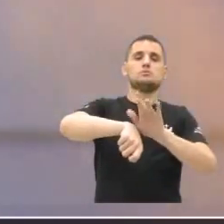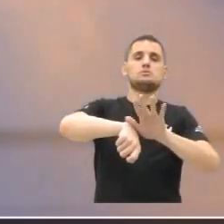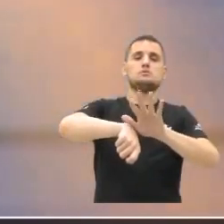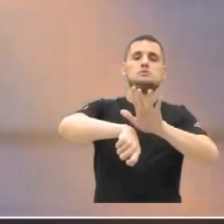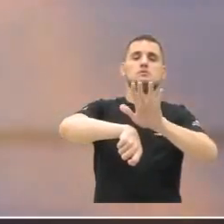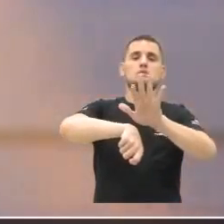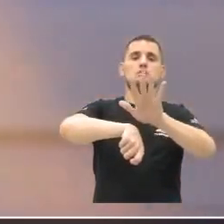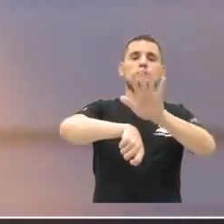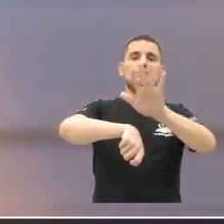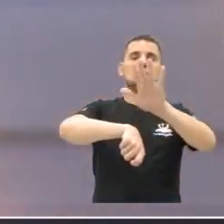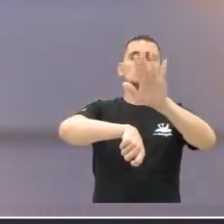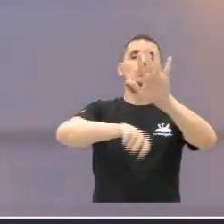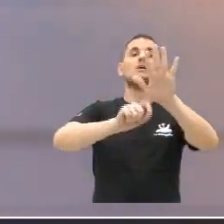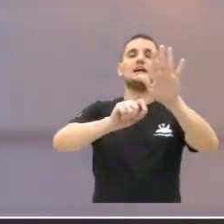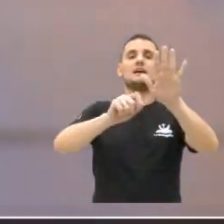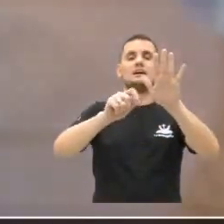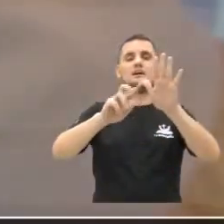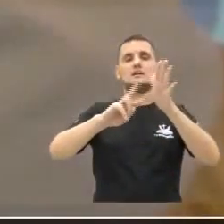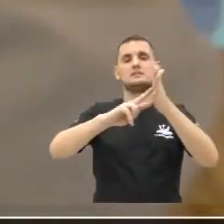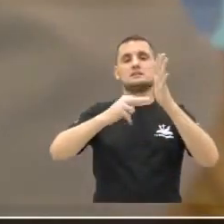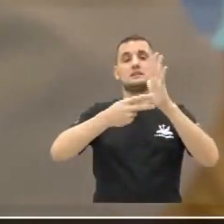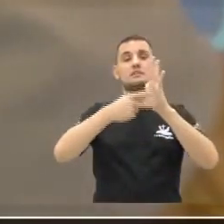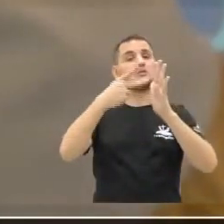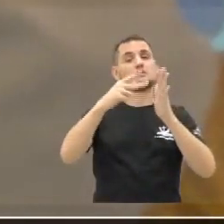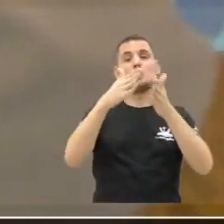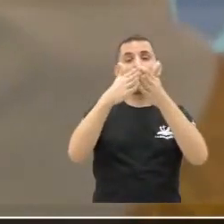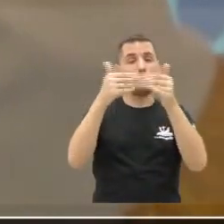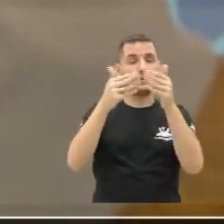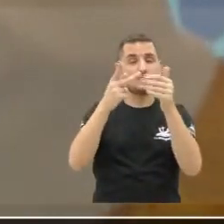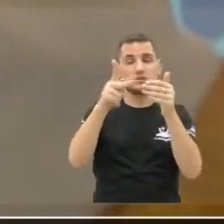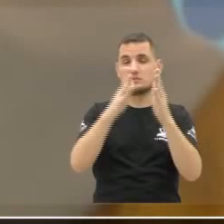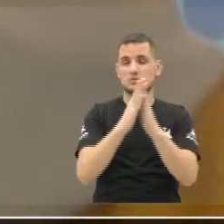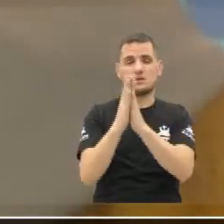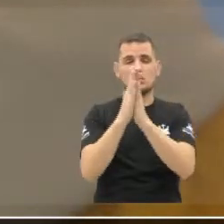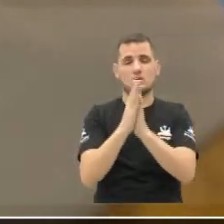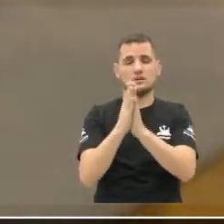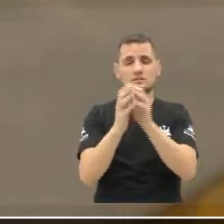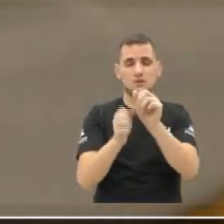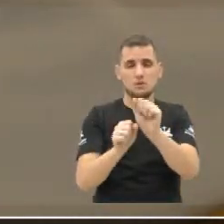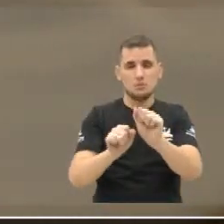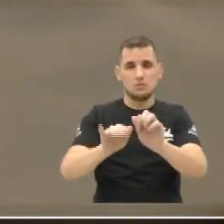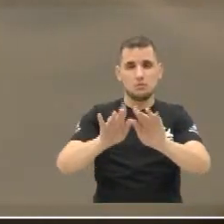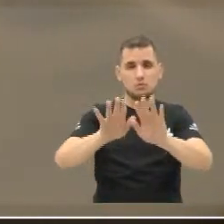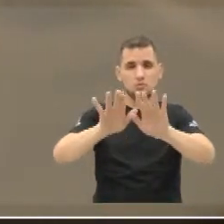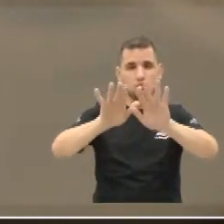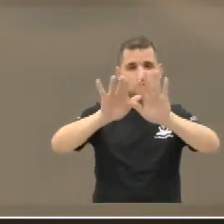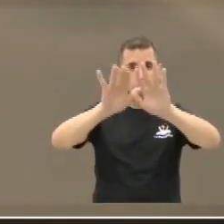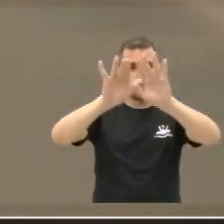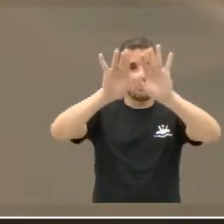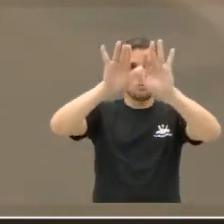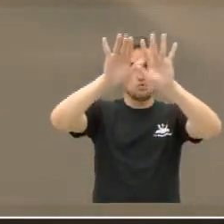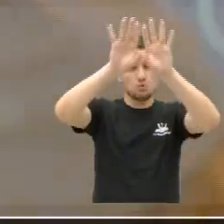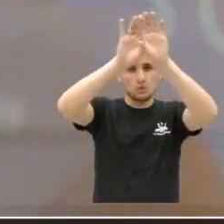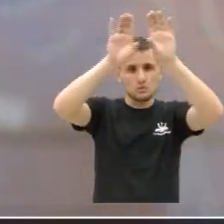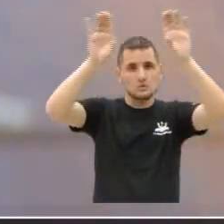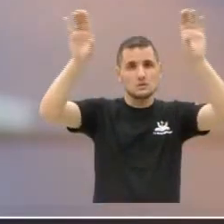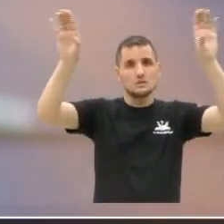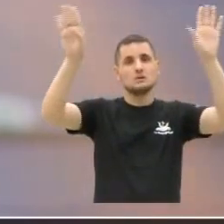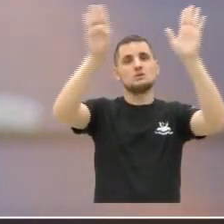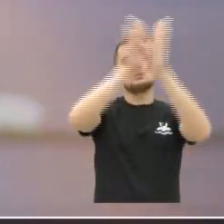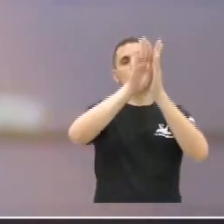oração, aquilo que você veio desejando e colocando diante de Jesus.